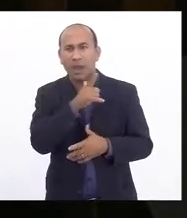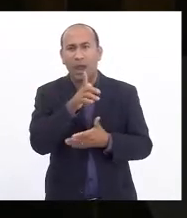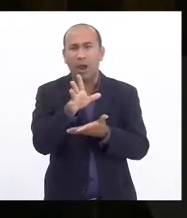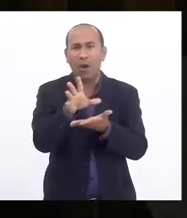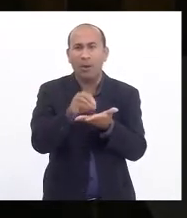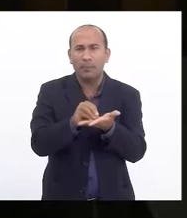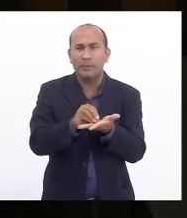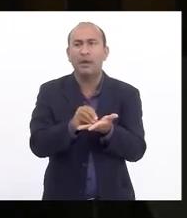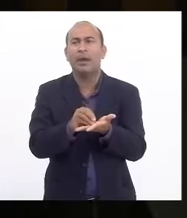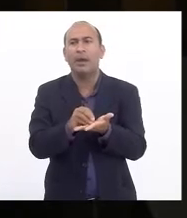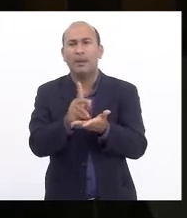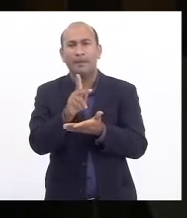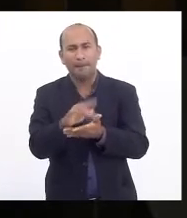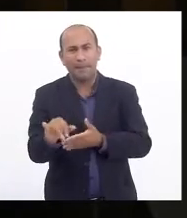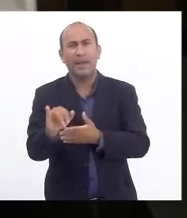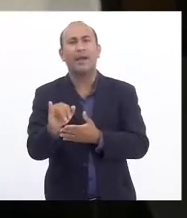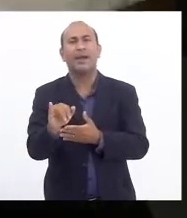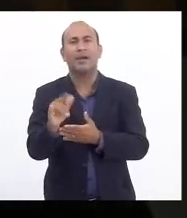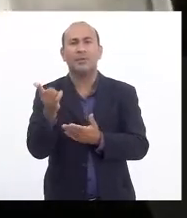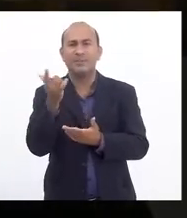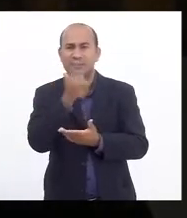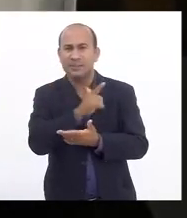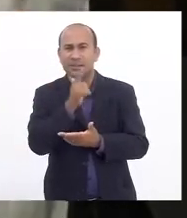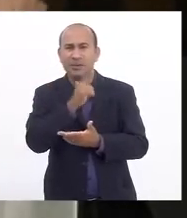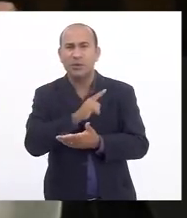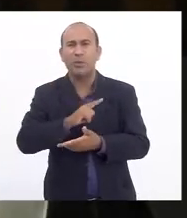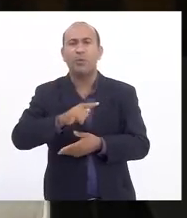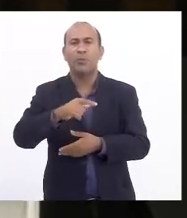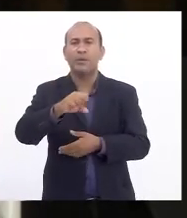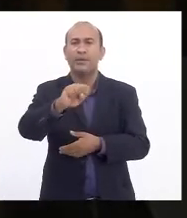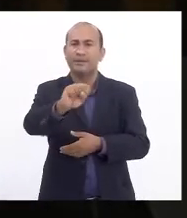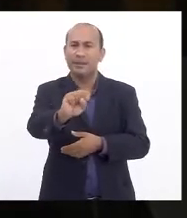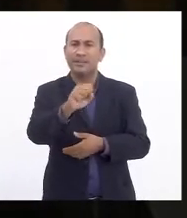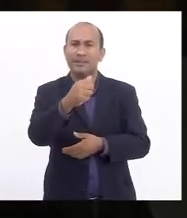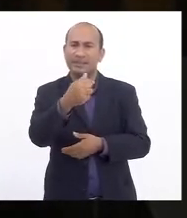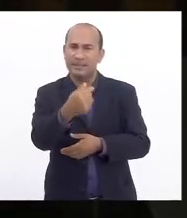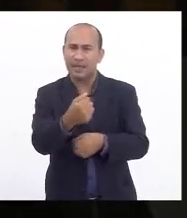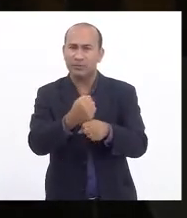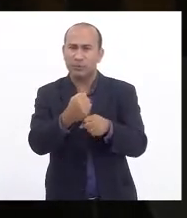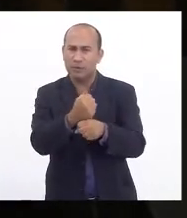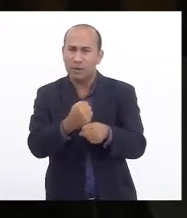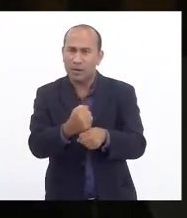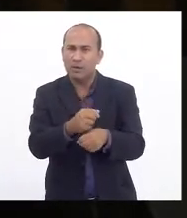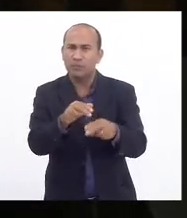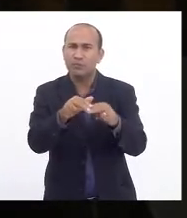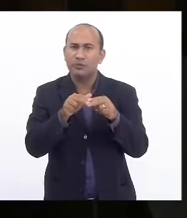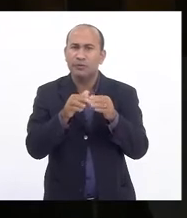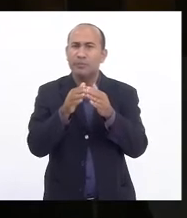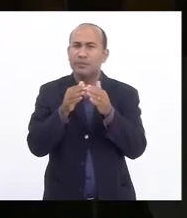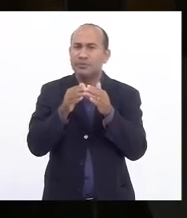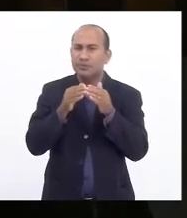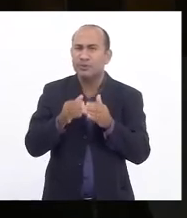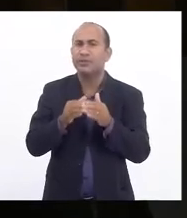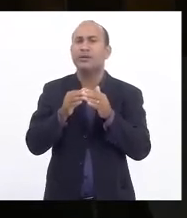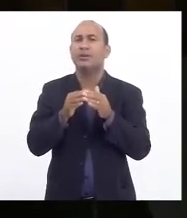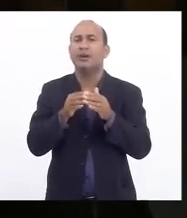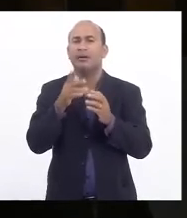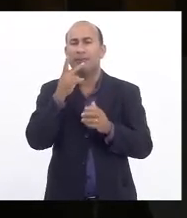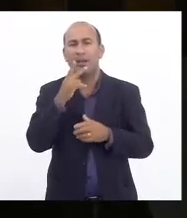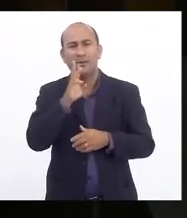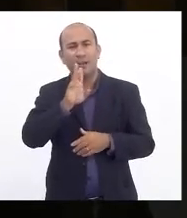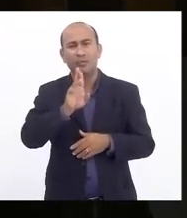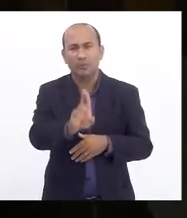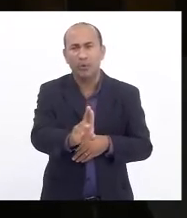o pai do Aloísio Júnior abriu esse processo 87 apelando para cá cedo que desce uma resposta à demanda por Ensino